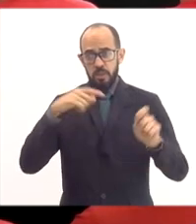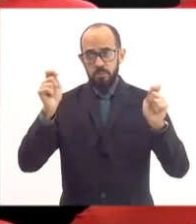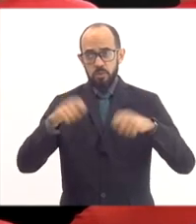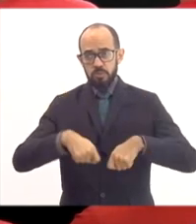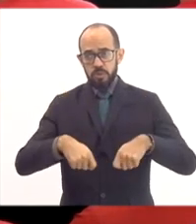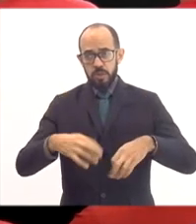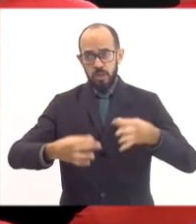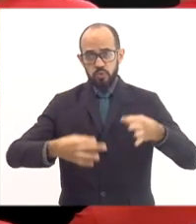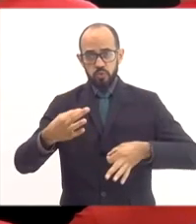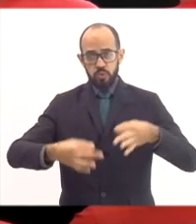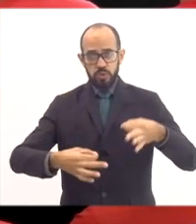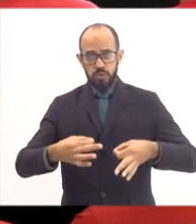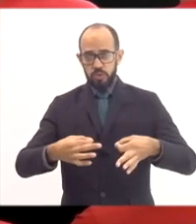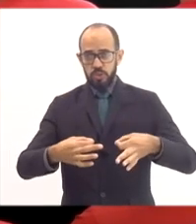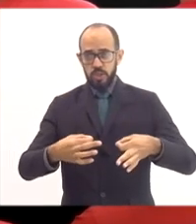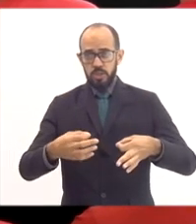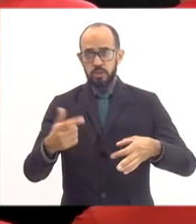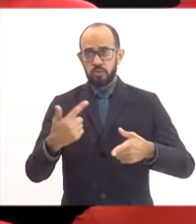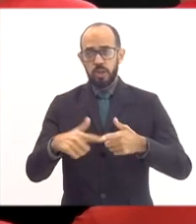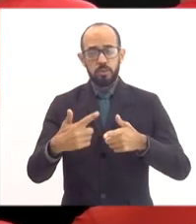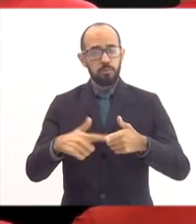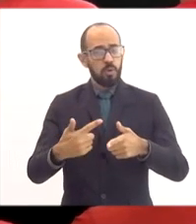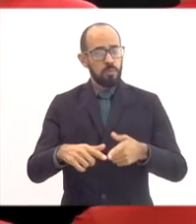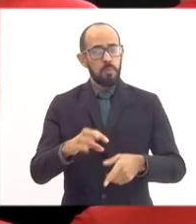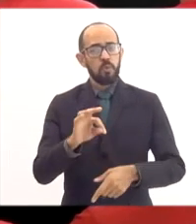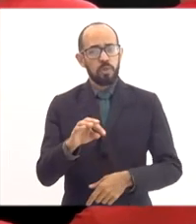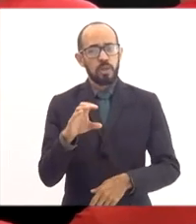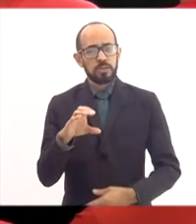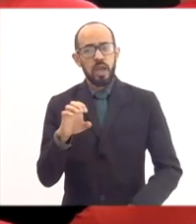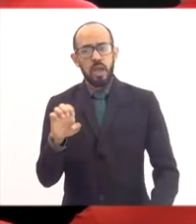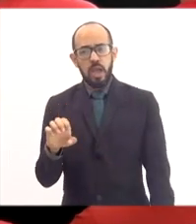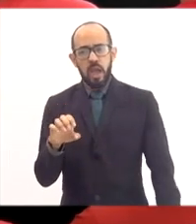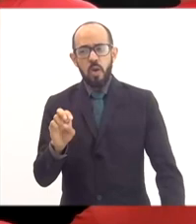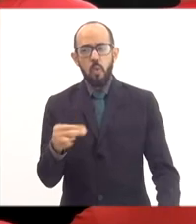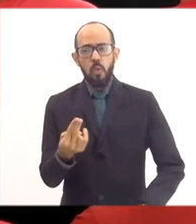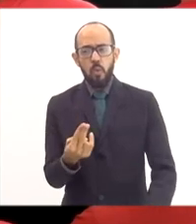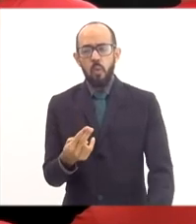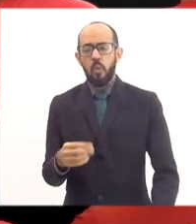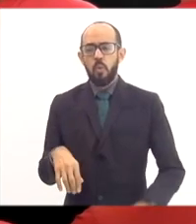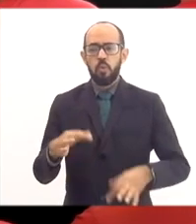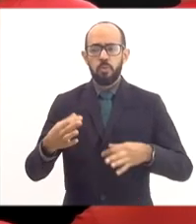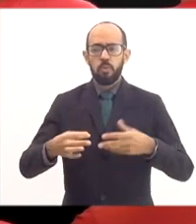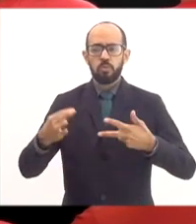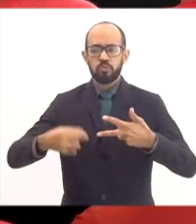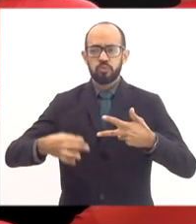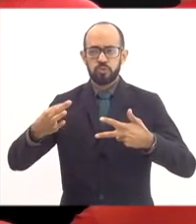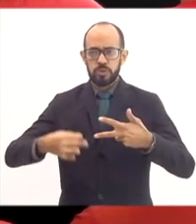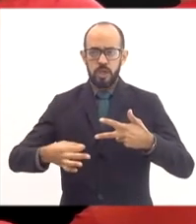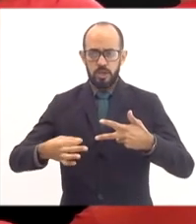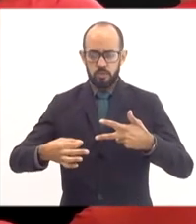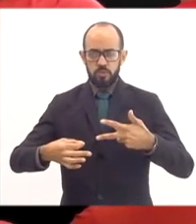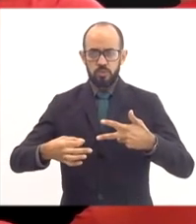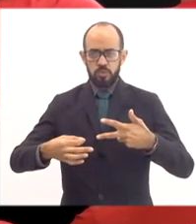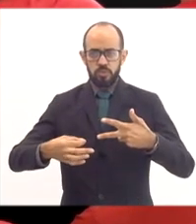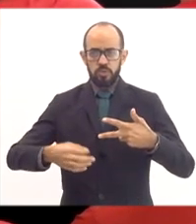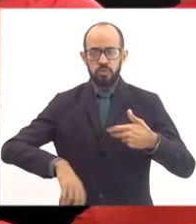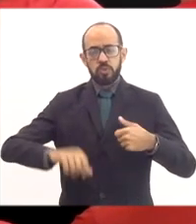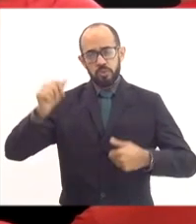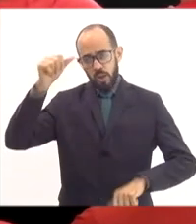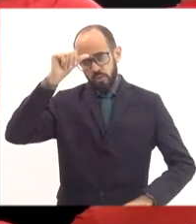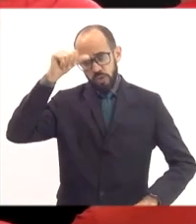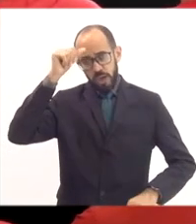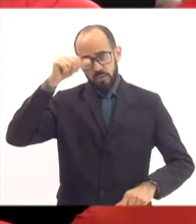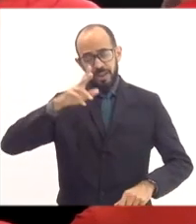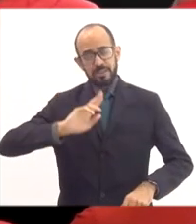que não o exponha perante o TCE, perante o Judiciário, ele tem mostrado o desejo